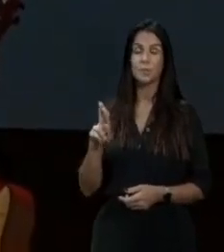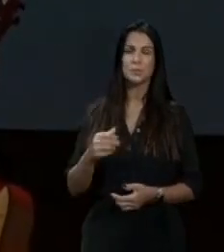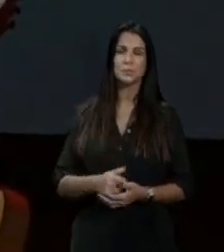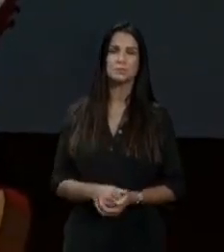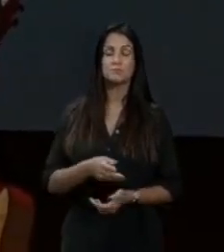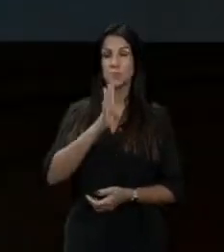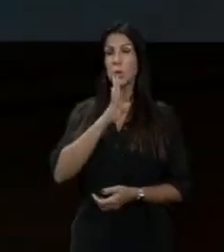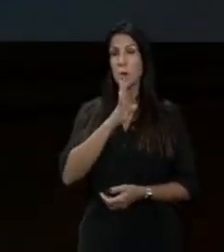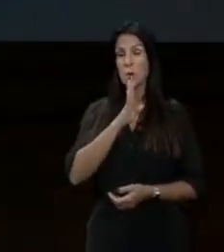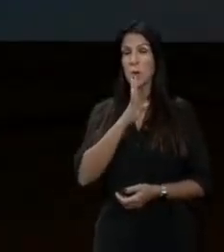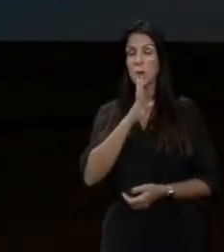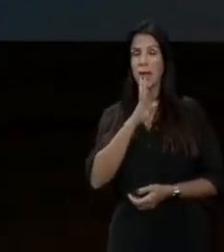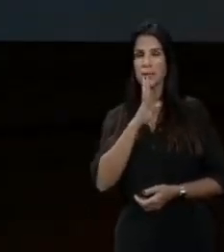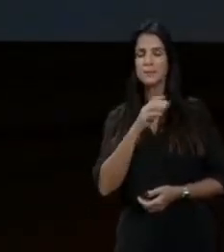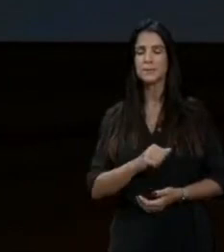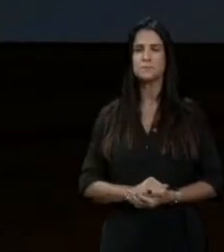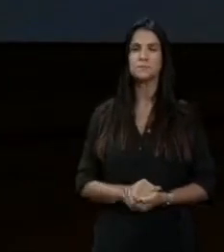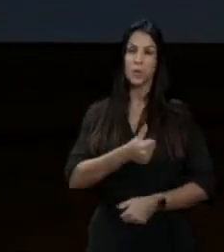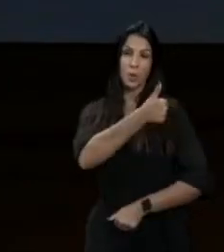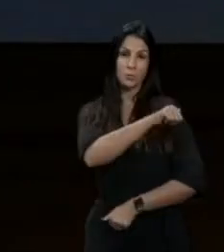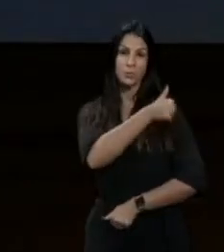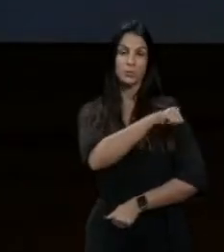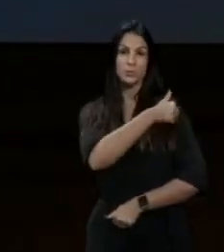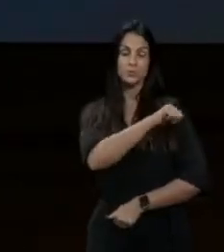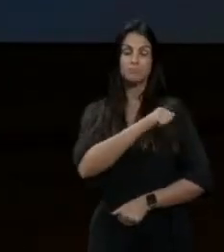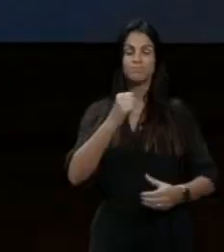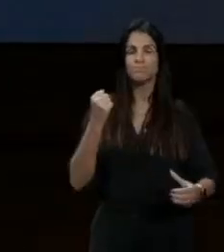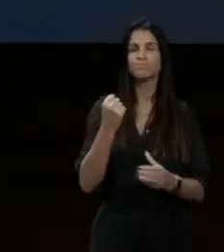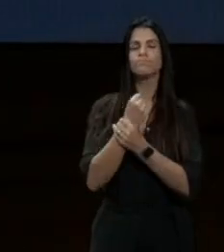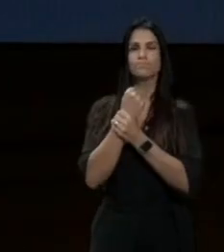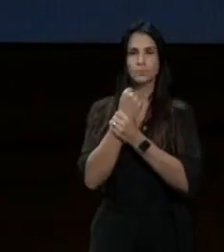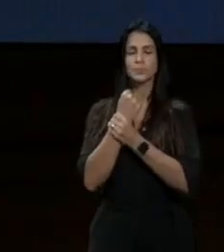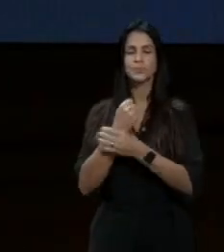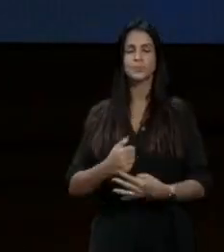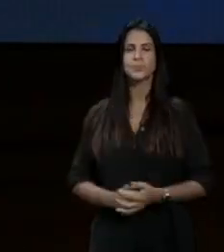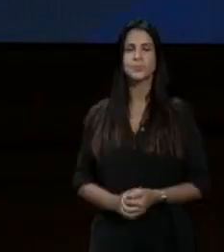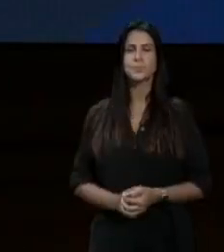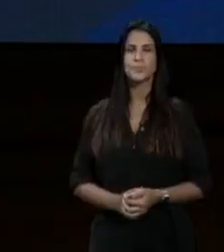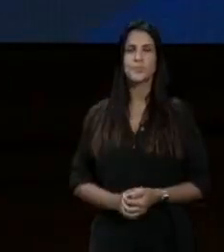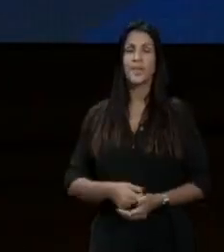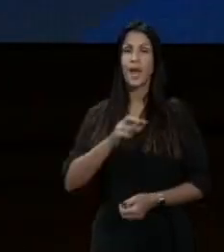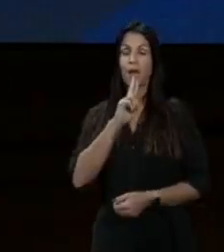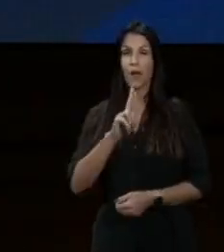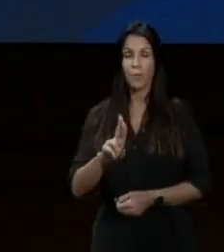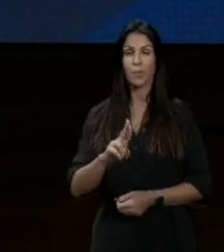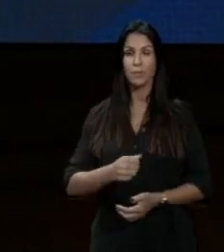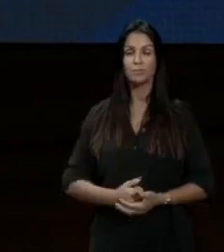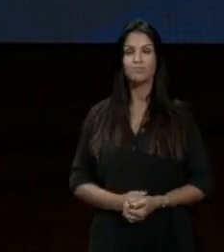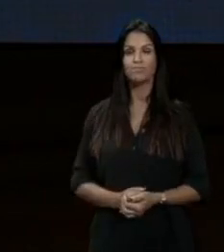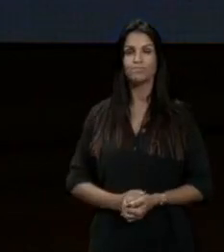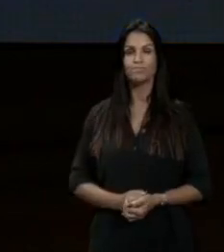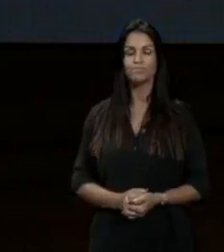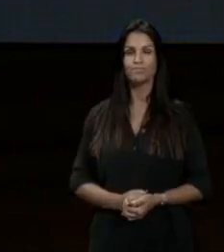capaz se conhece muito da segurança do Rio aí ela falou assim tem jeito não pastor é